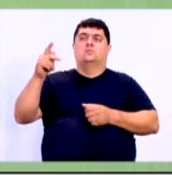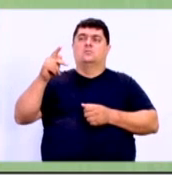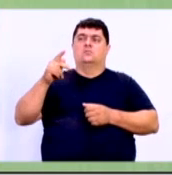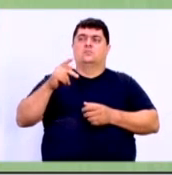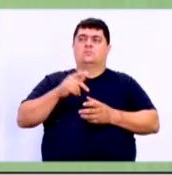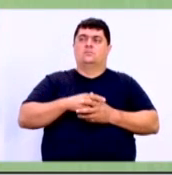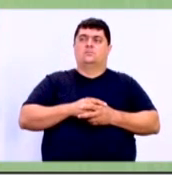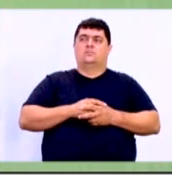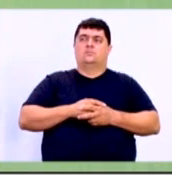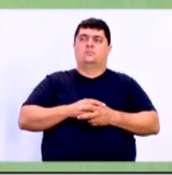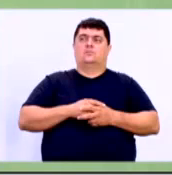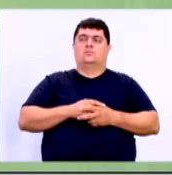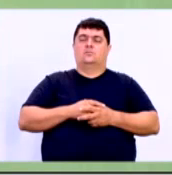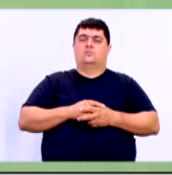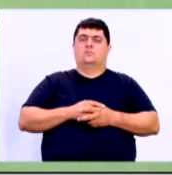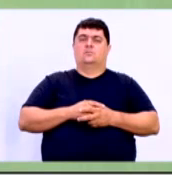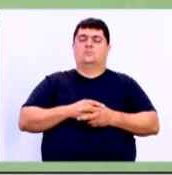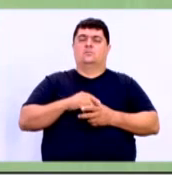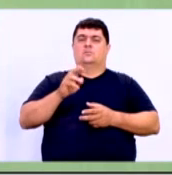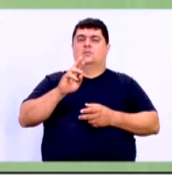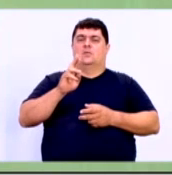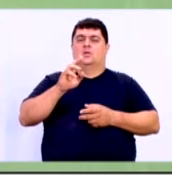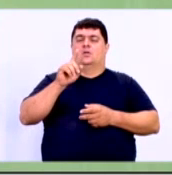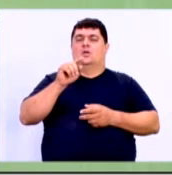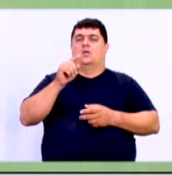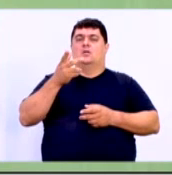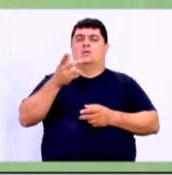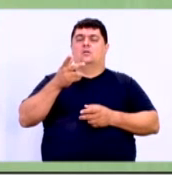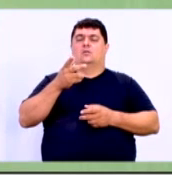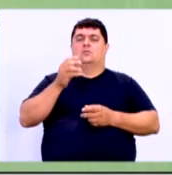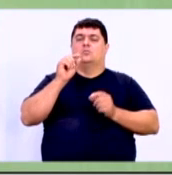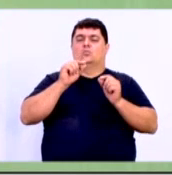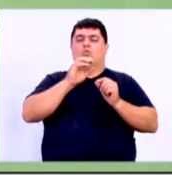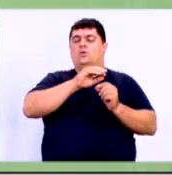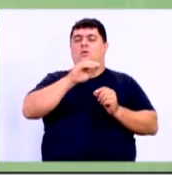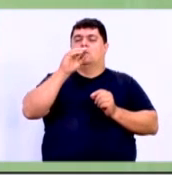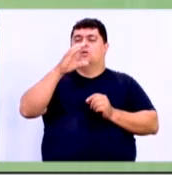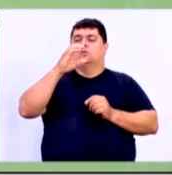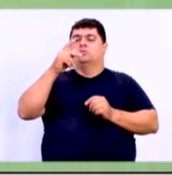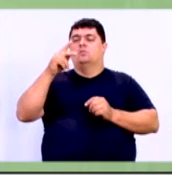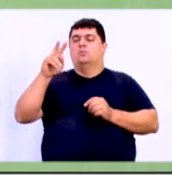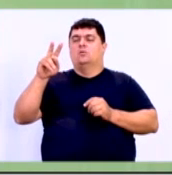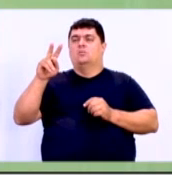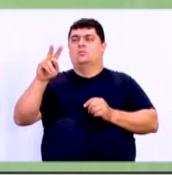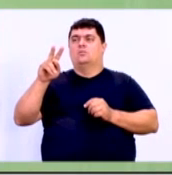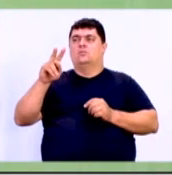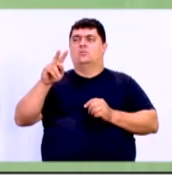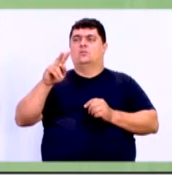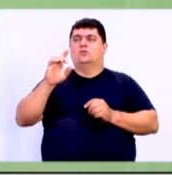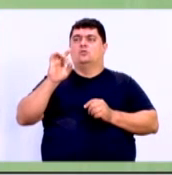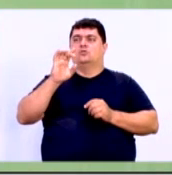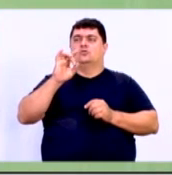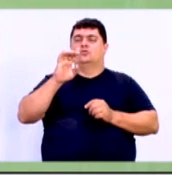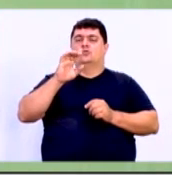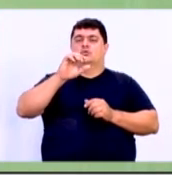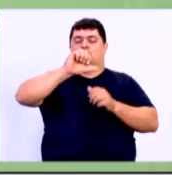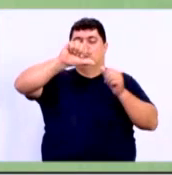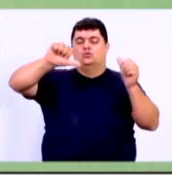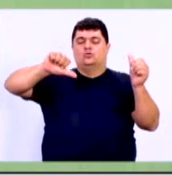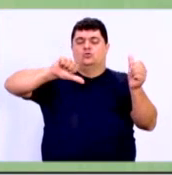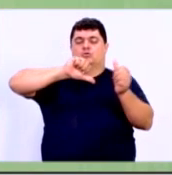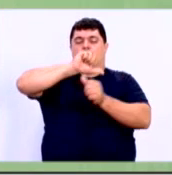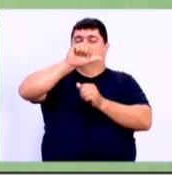nome, custo variável. Então, o que entra para ser o CPV? Só os custos variáveis.